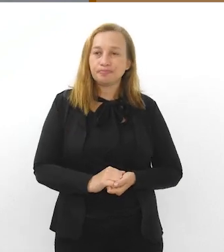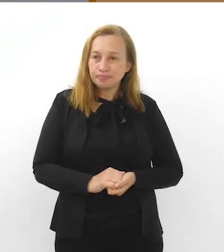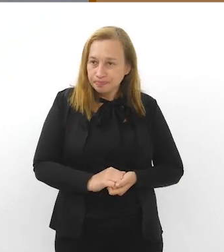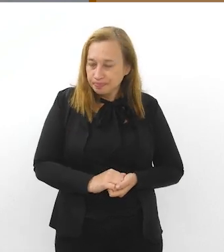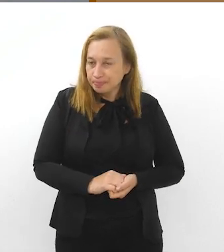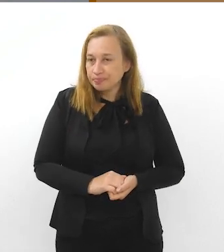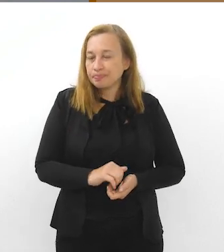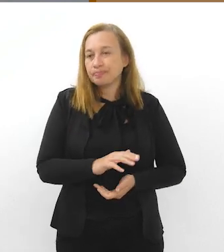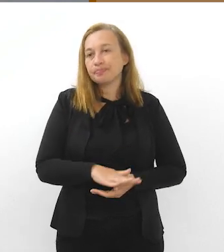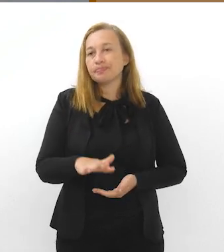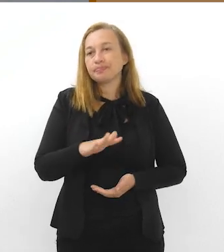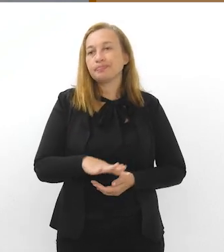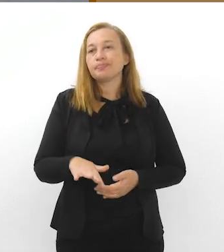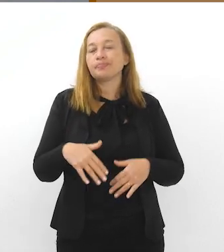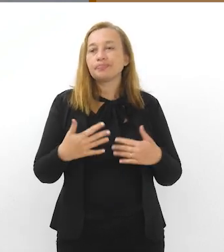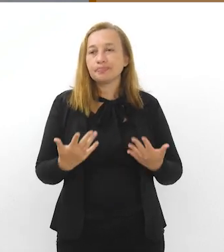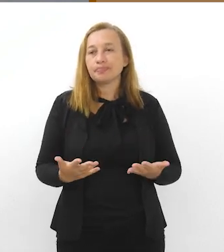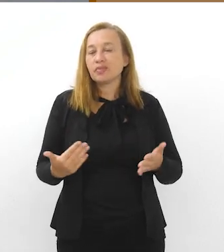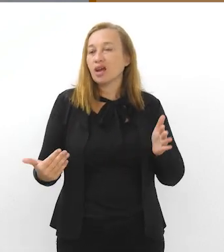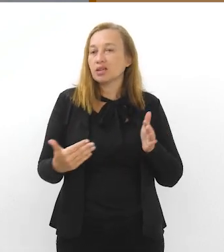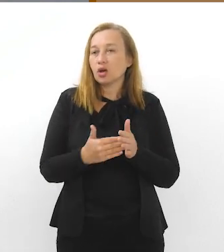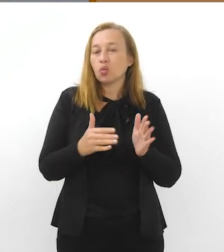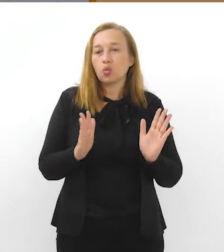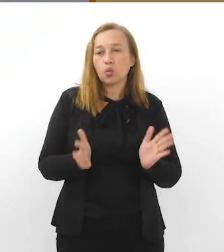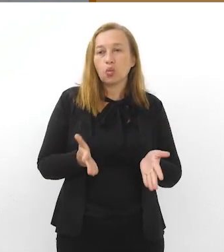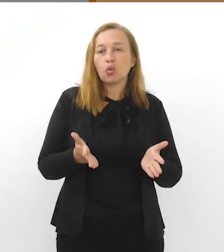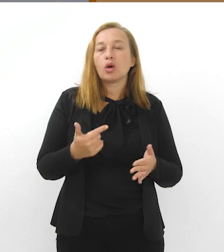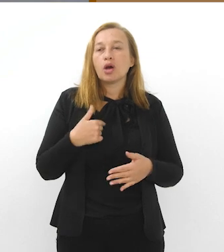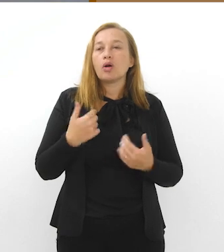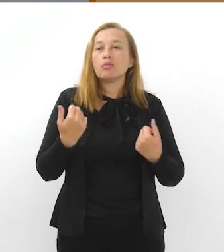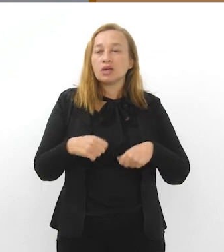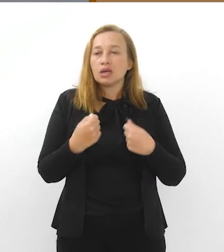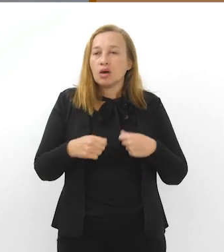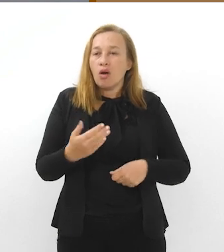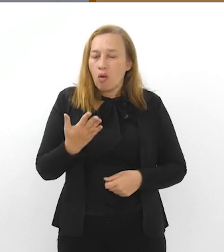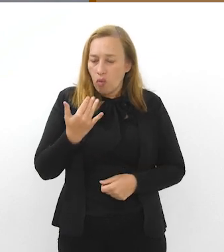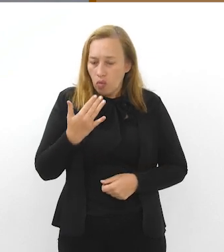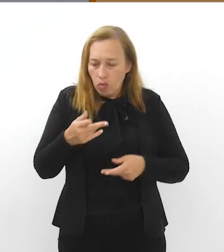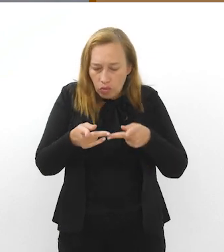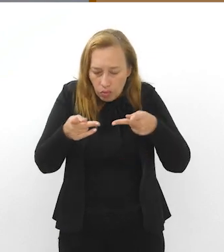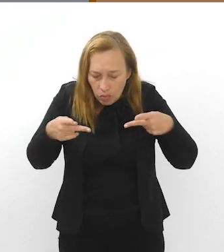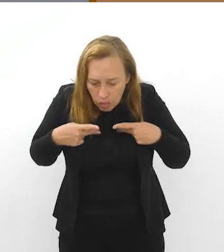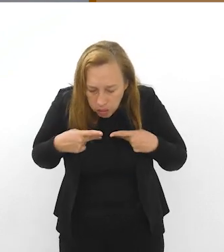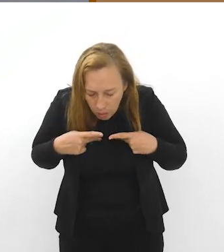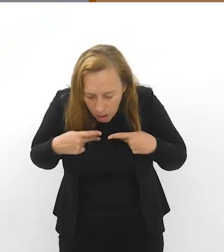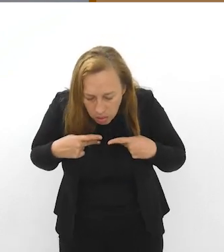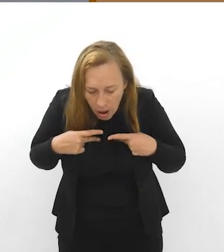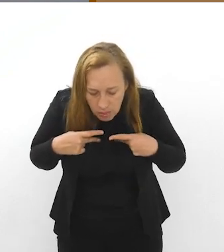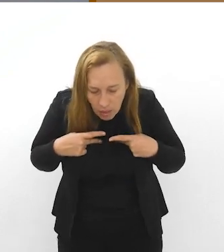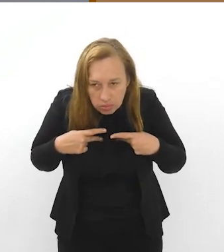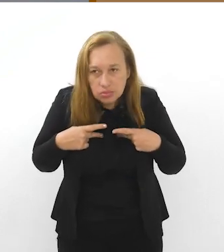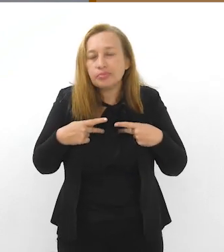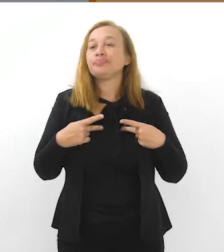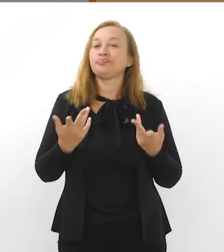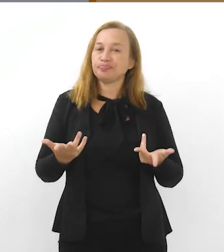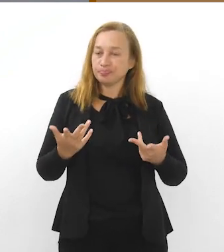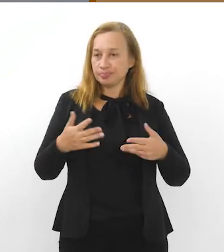a me virar desde criança. Então, até hoje, eu prefiro comer direto no prato,